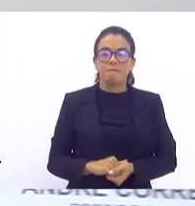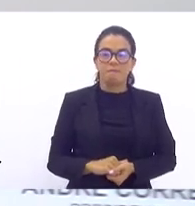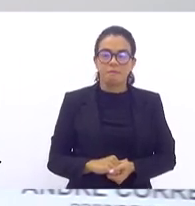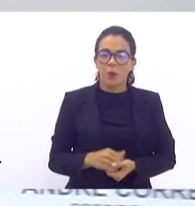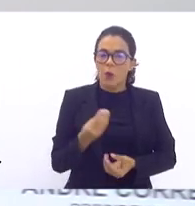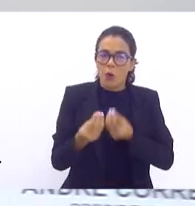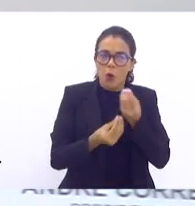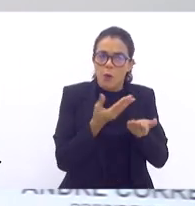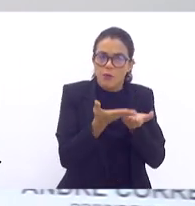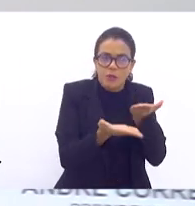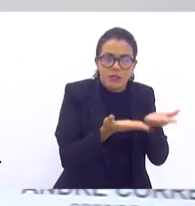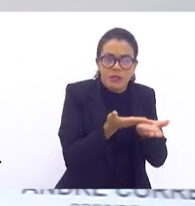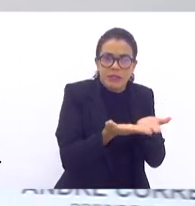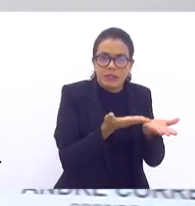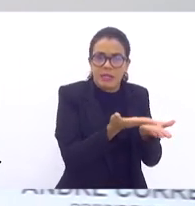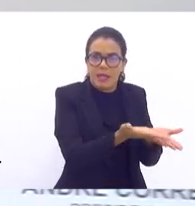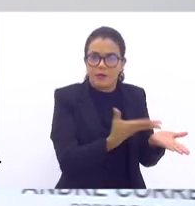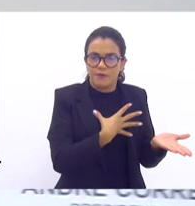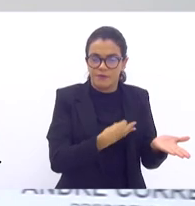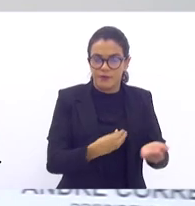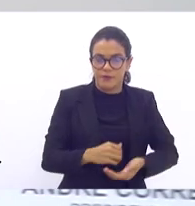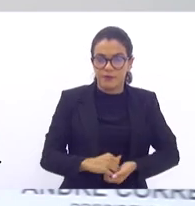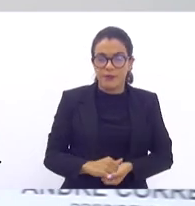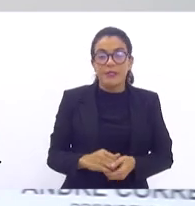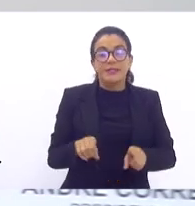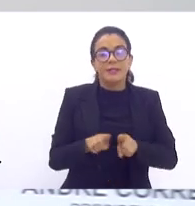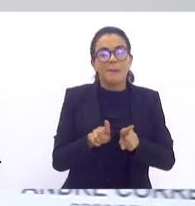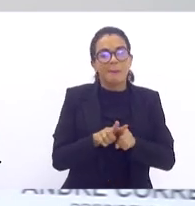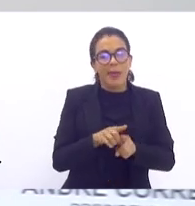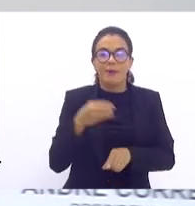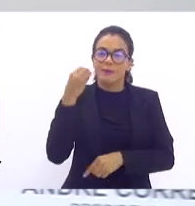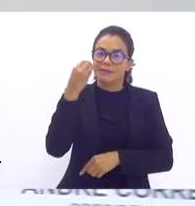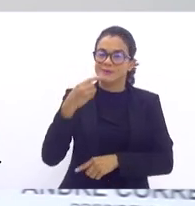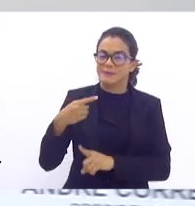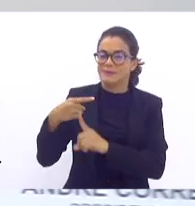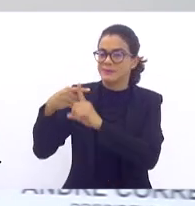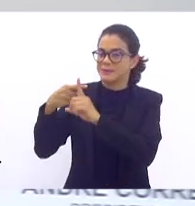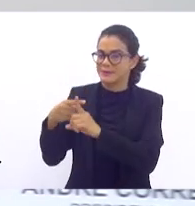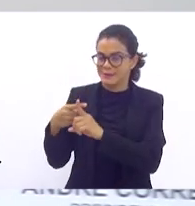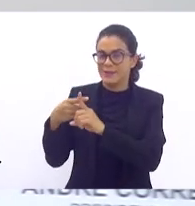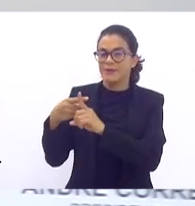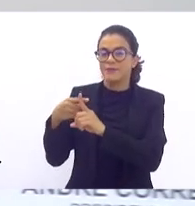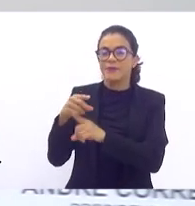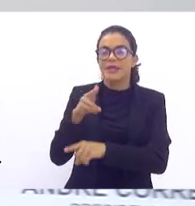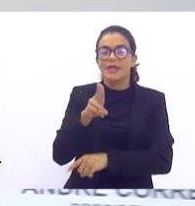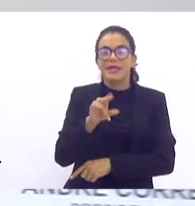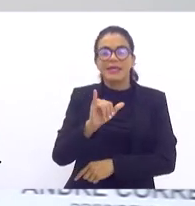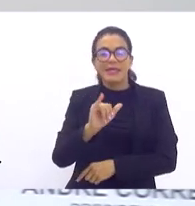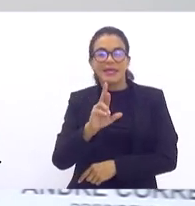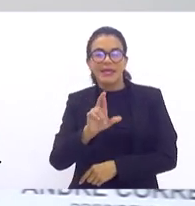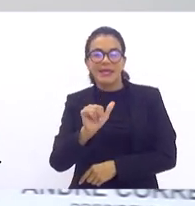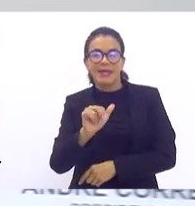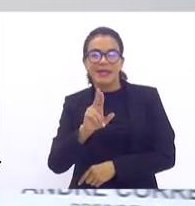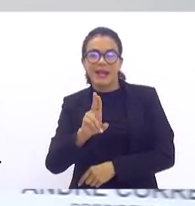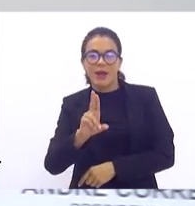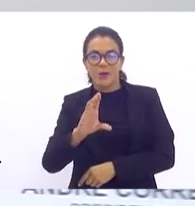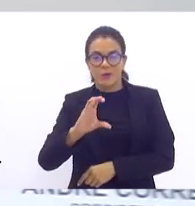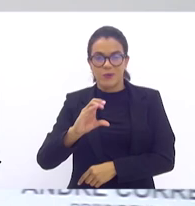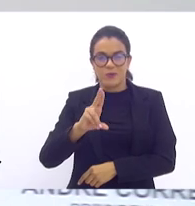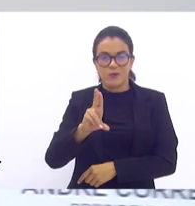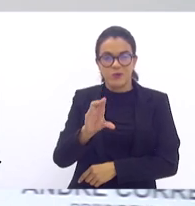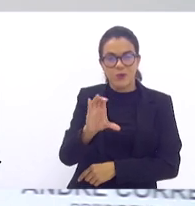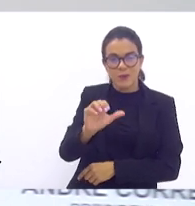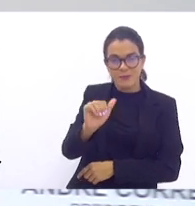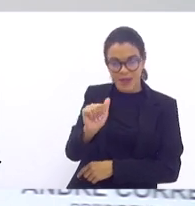tipo de tratamento depois uma experiência positiva que eu vim num outro município chamado Irauçuba que é o terceiro município